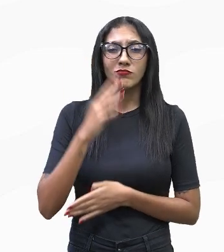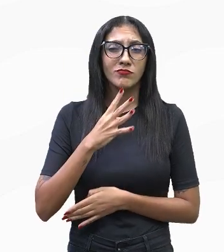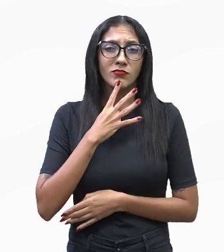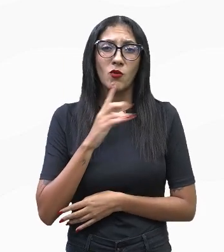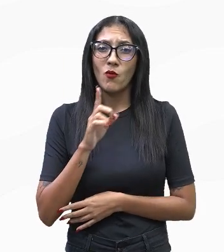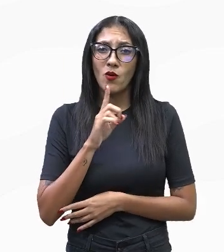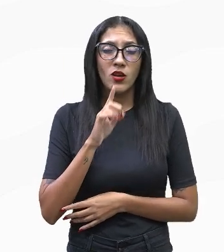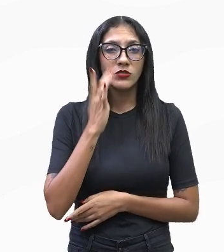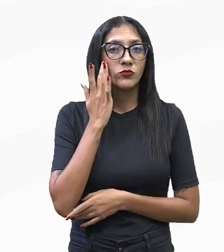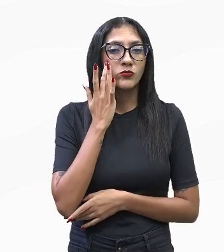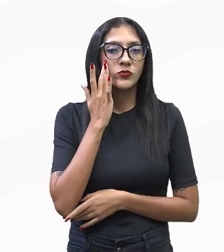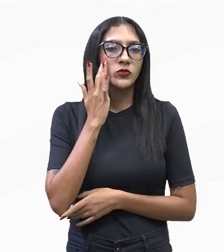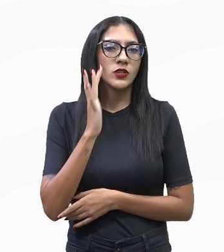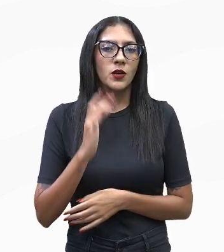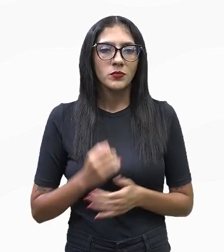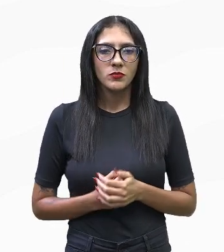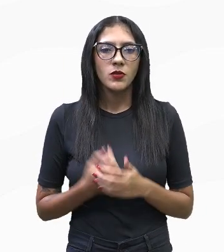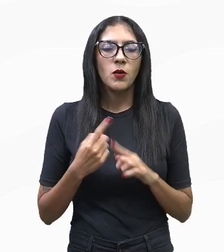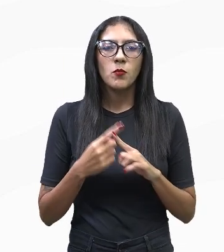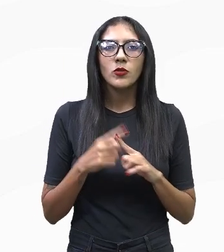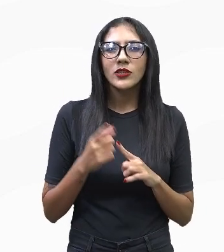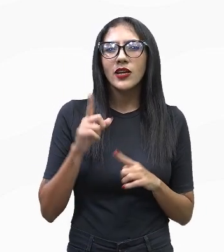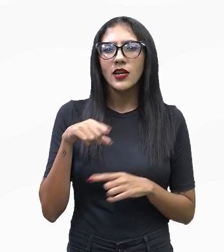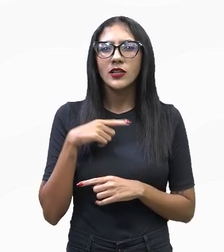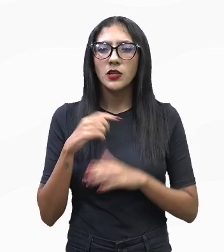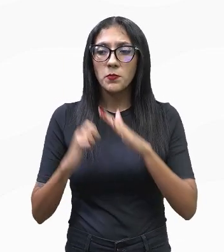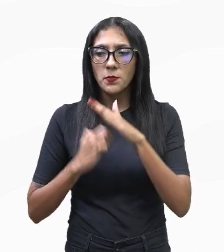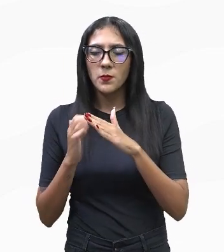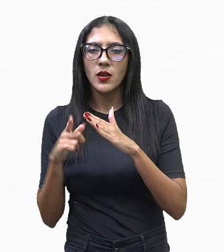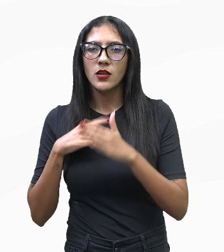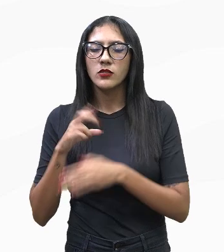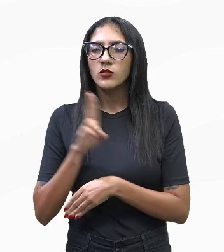por nós, porque eles usam nomes de